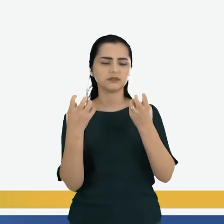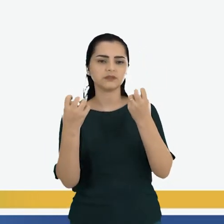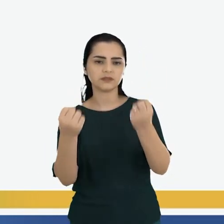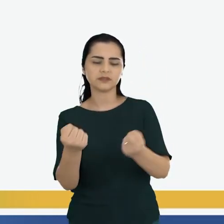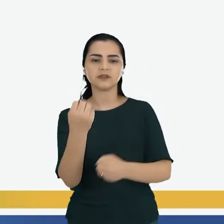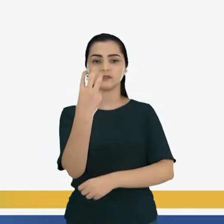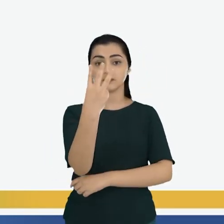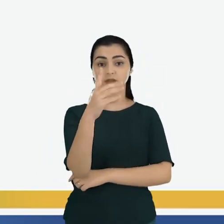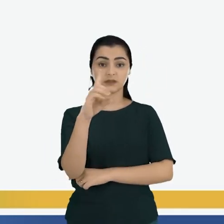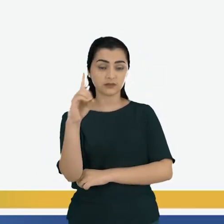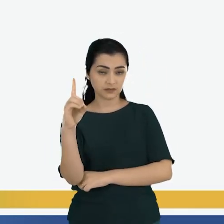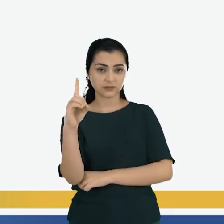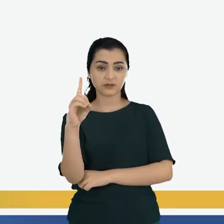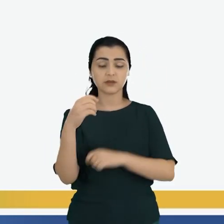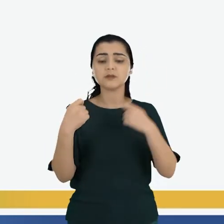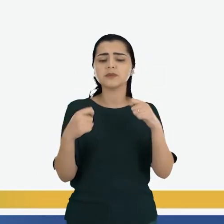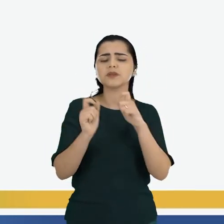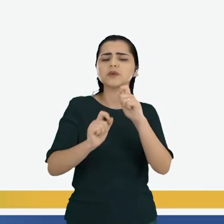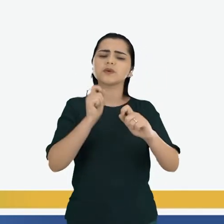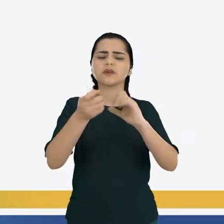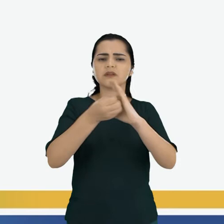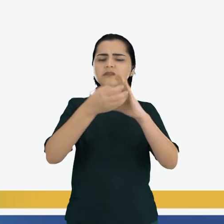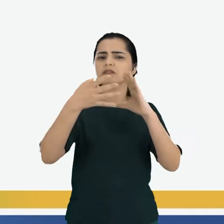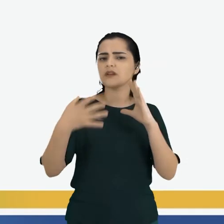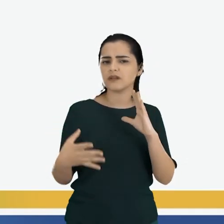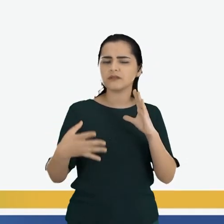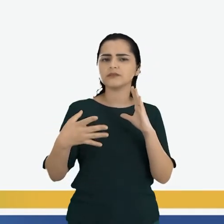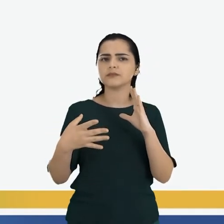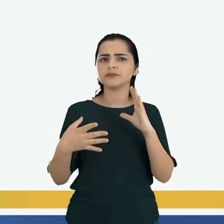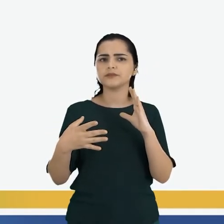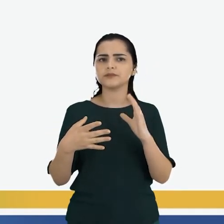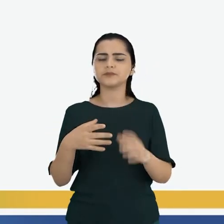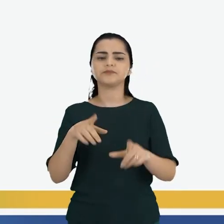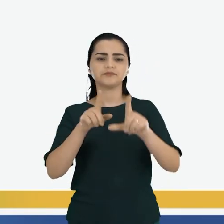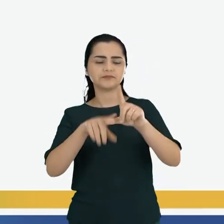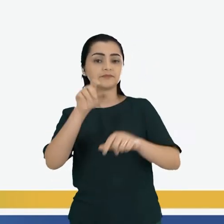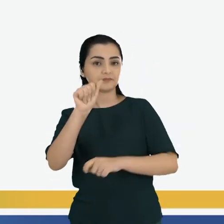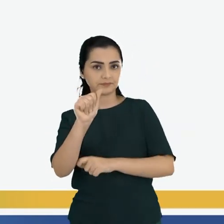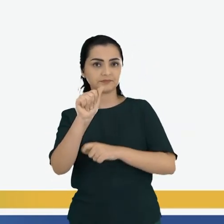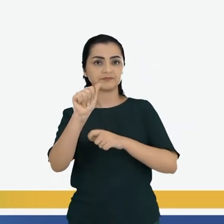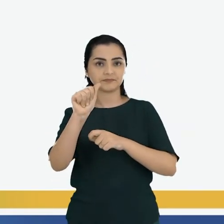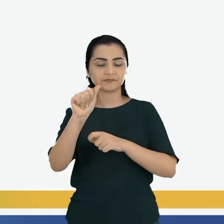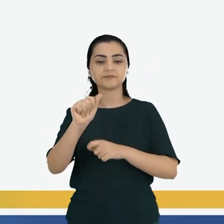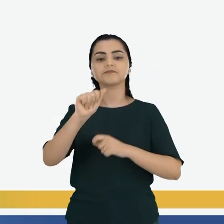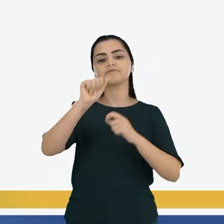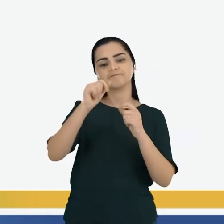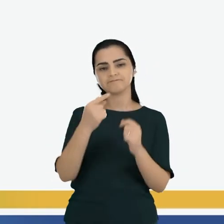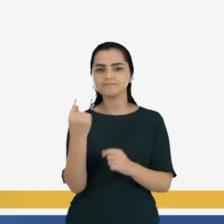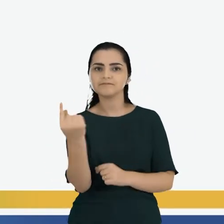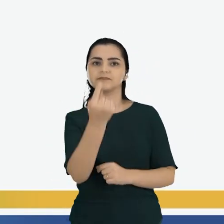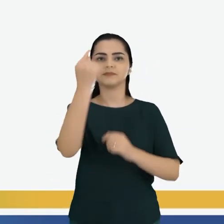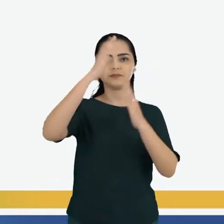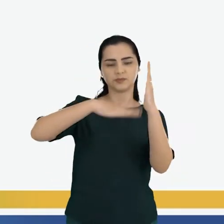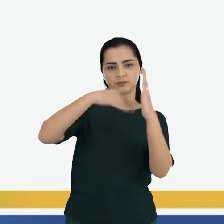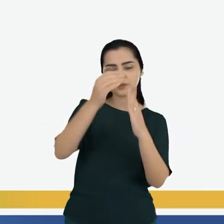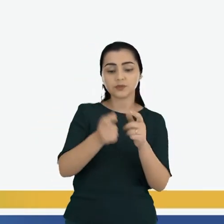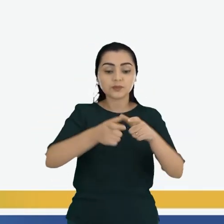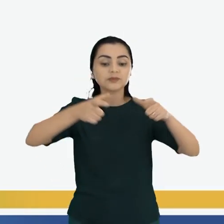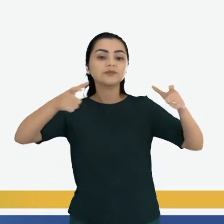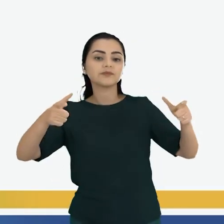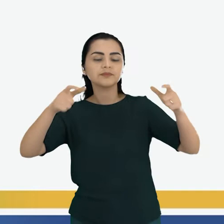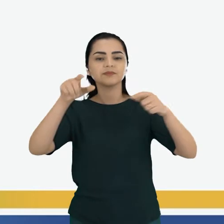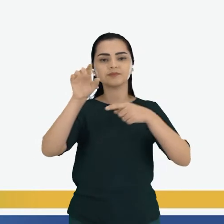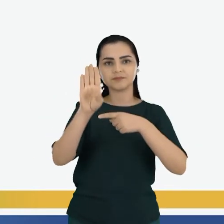considerada tridimensional, ela precisa ter as seguintes características. Letra A, altura, pintura e